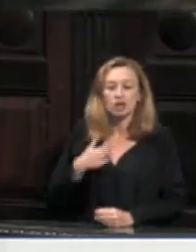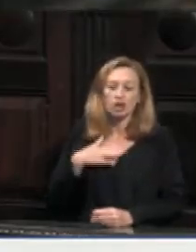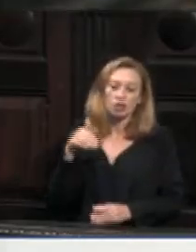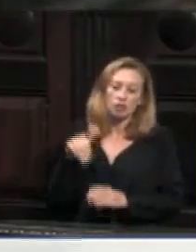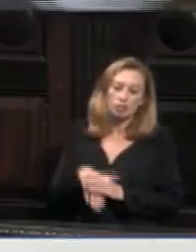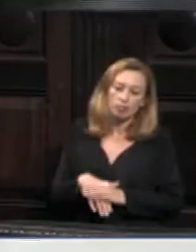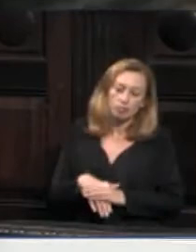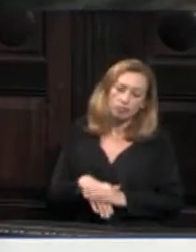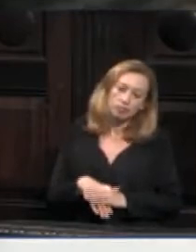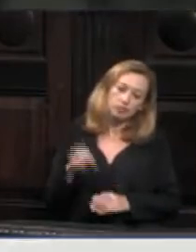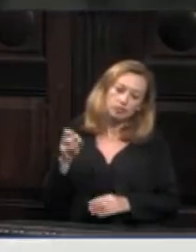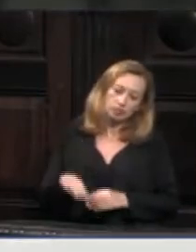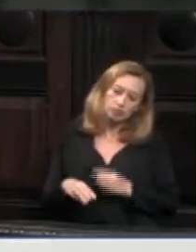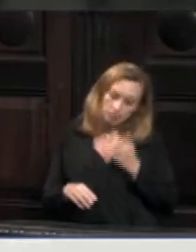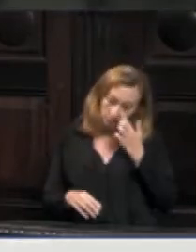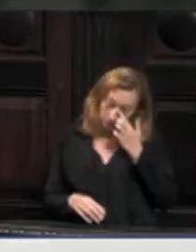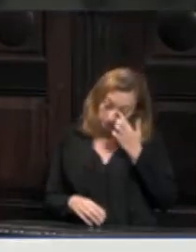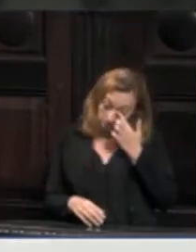ressalvas. Ok.